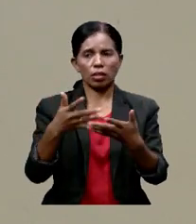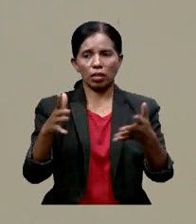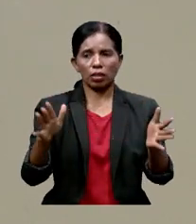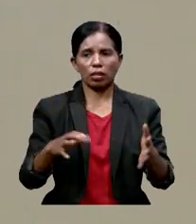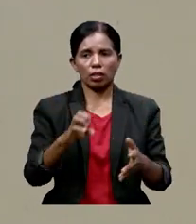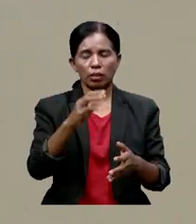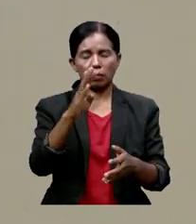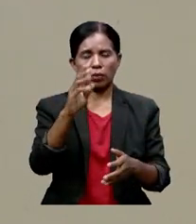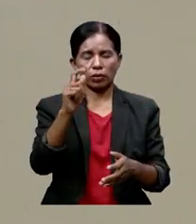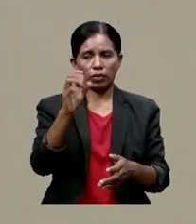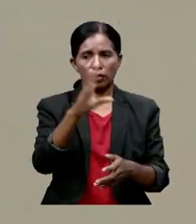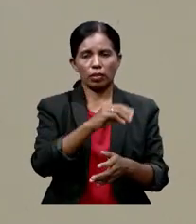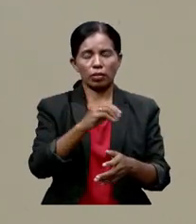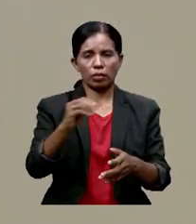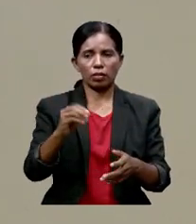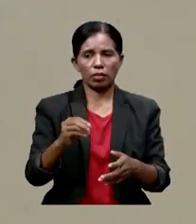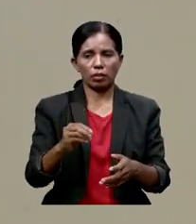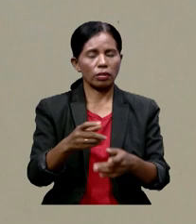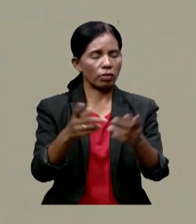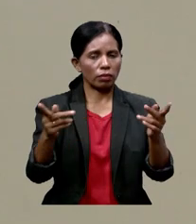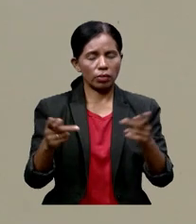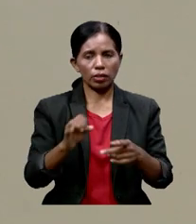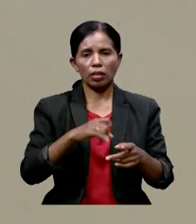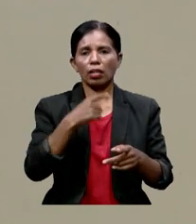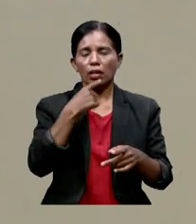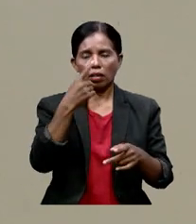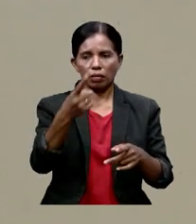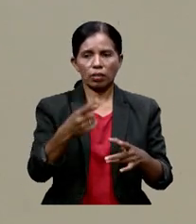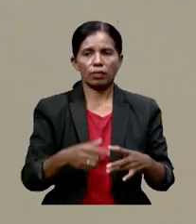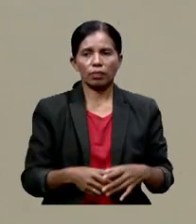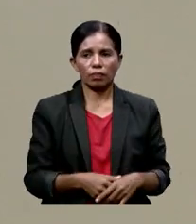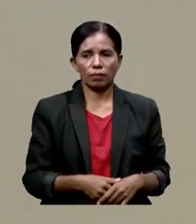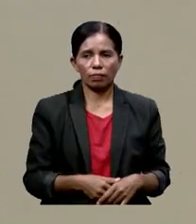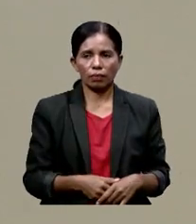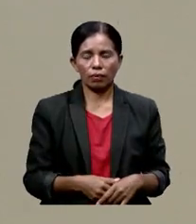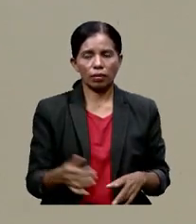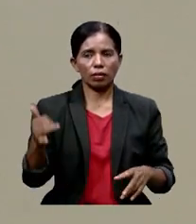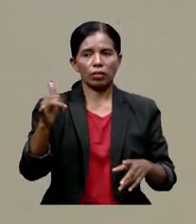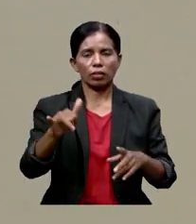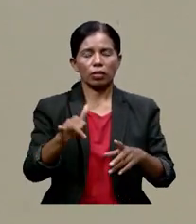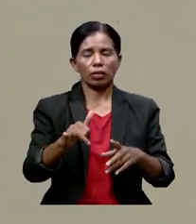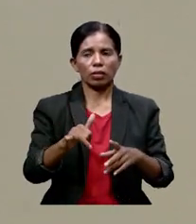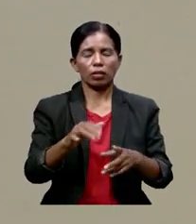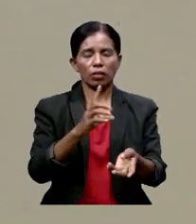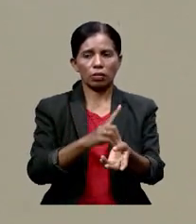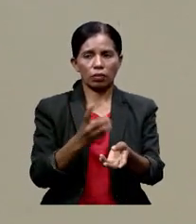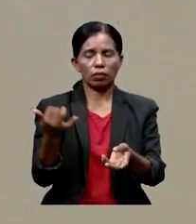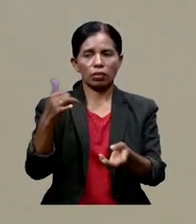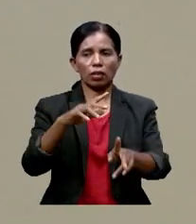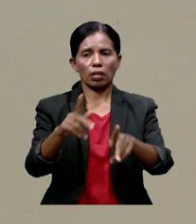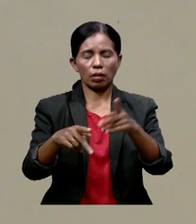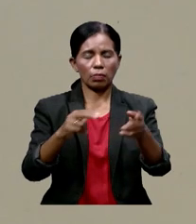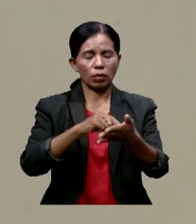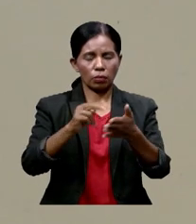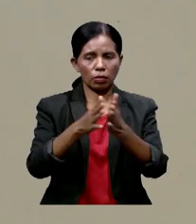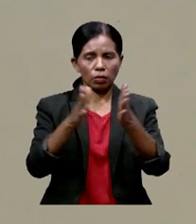mamu sukulura rem si mamu i fati si ra hina te mi ser ne posto tratamento medico su kumas populsao numero bo tan